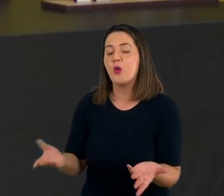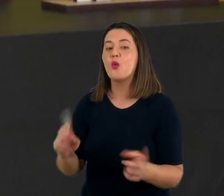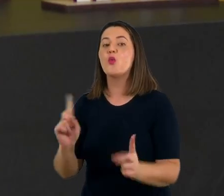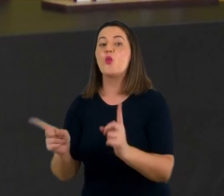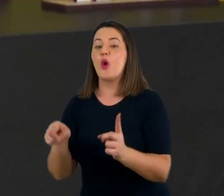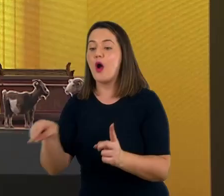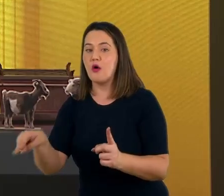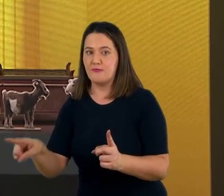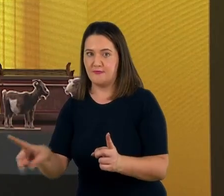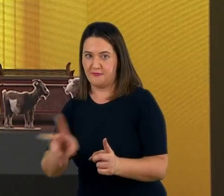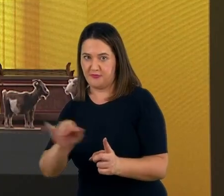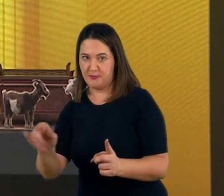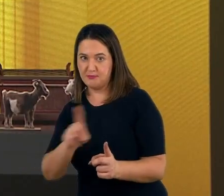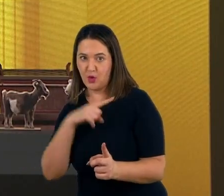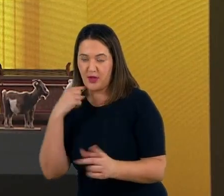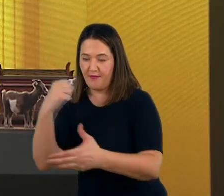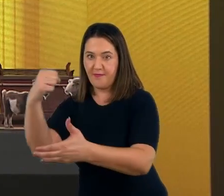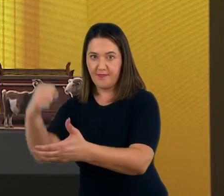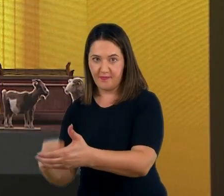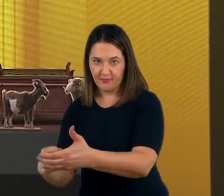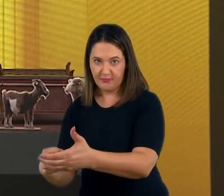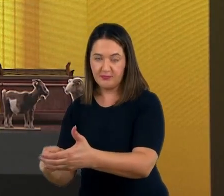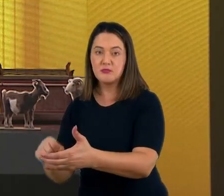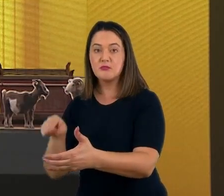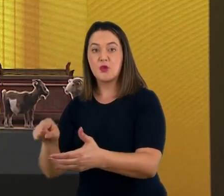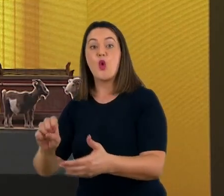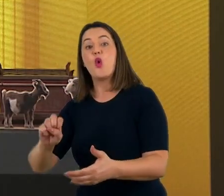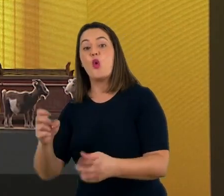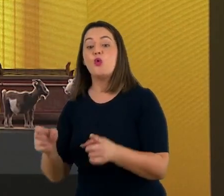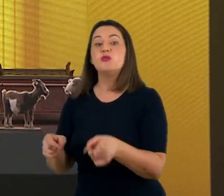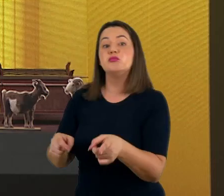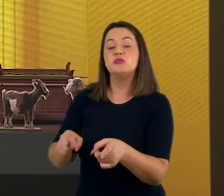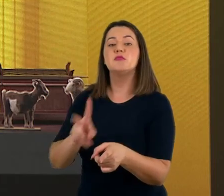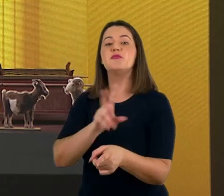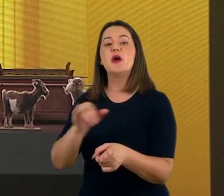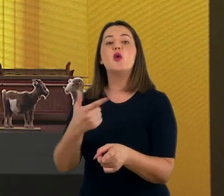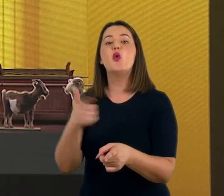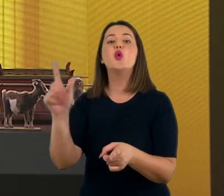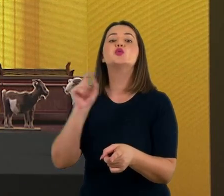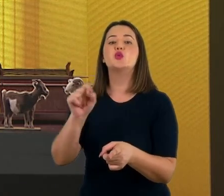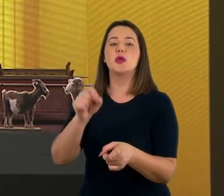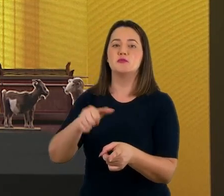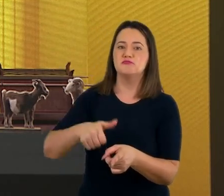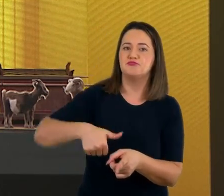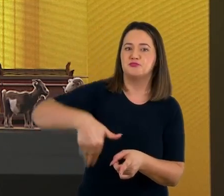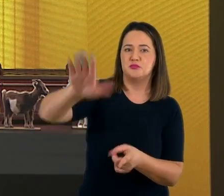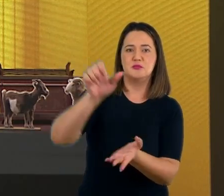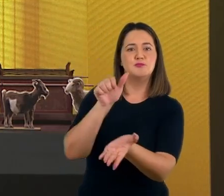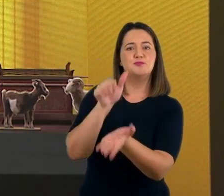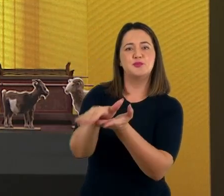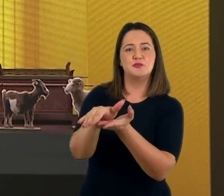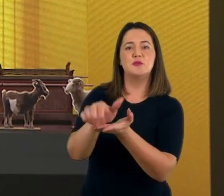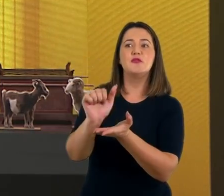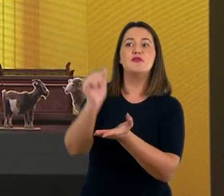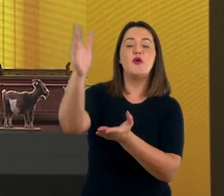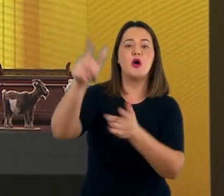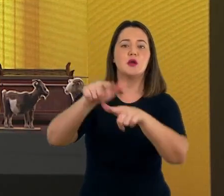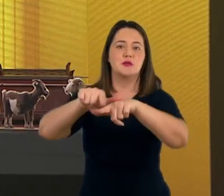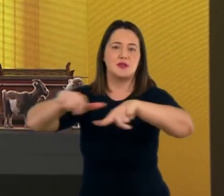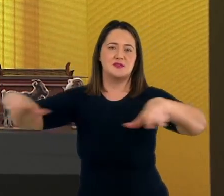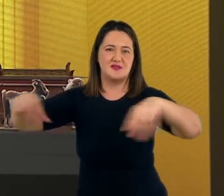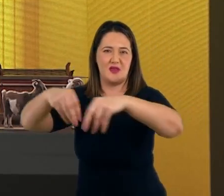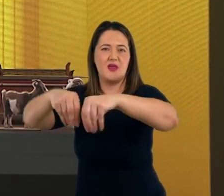disso era determinar qual bode seria imolado, isto é, sacrificado como oferta pelo pecado, e qual bode seria